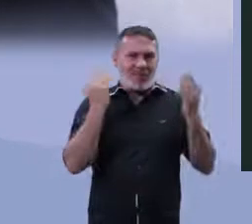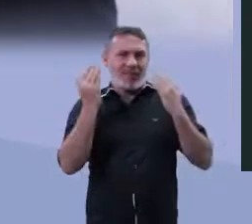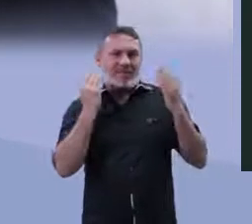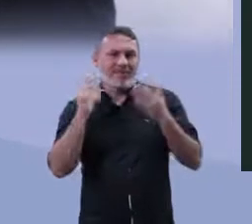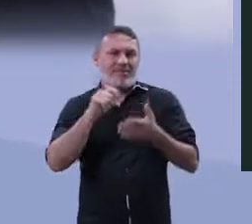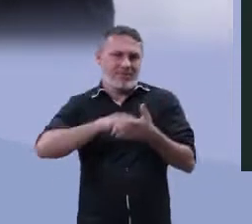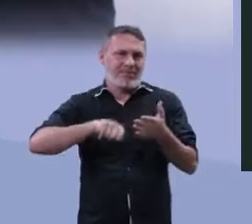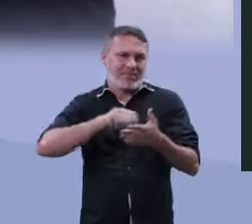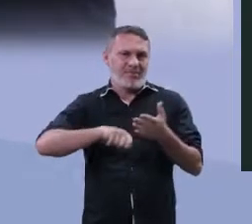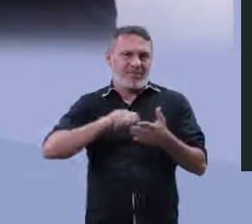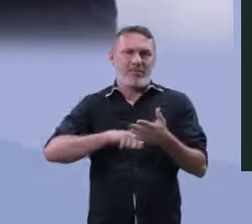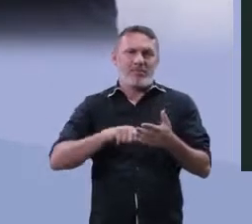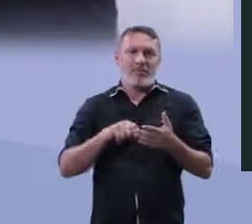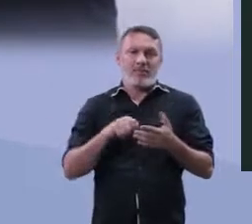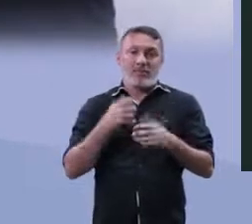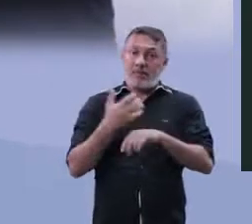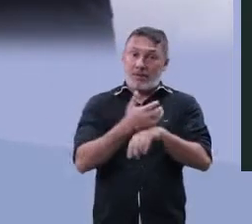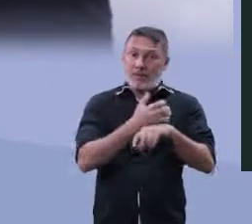tradicionalista.